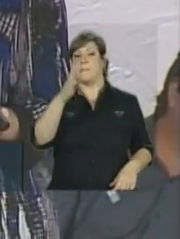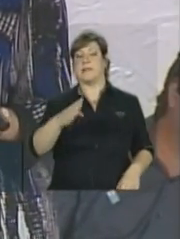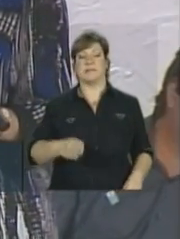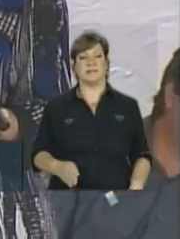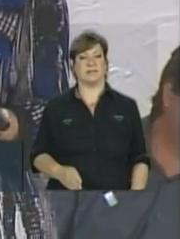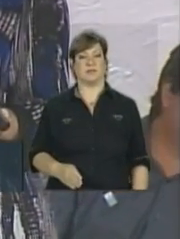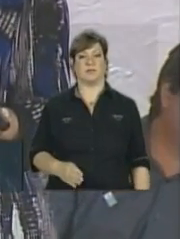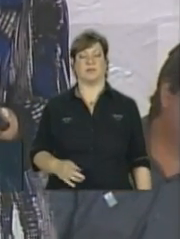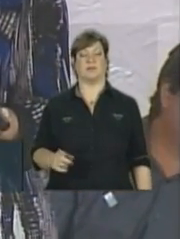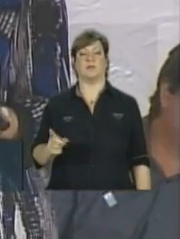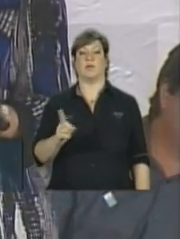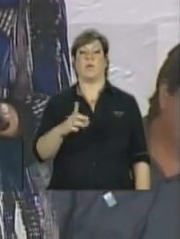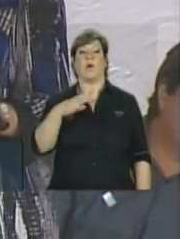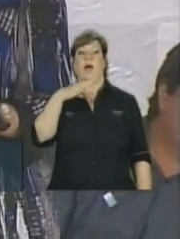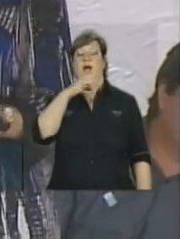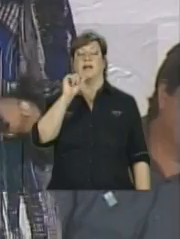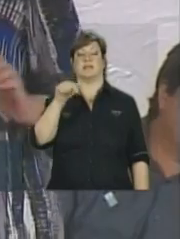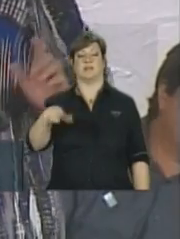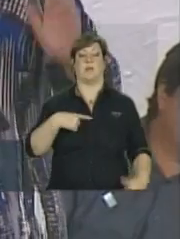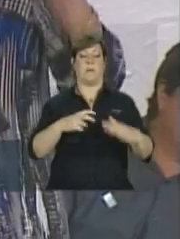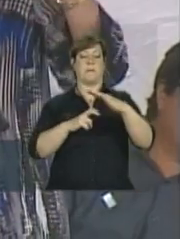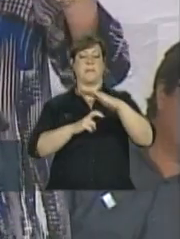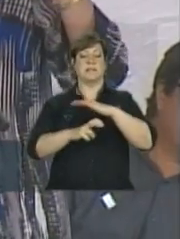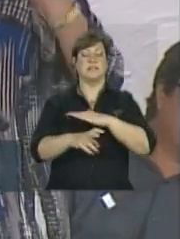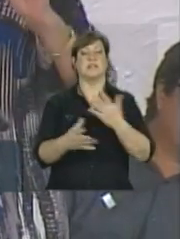que o metrô seja